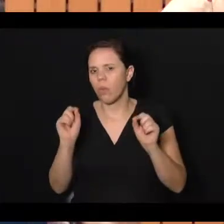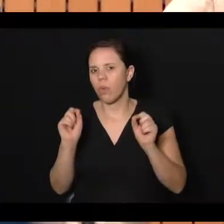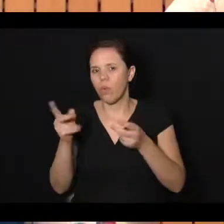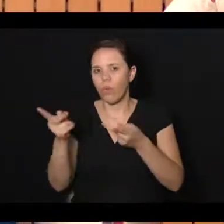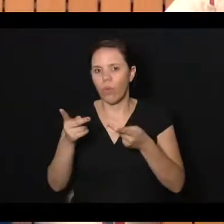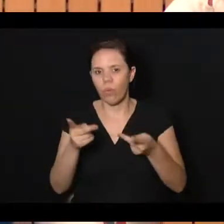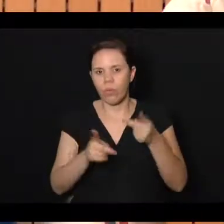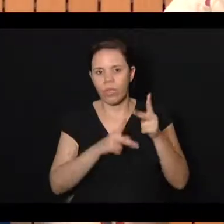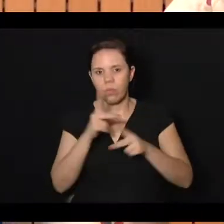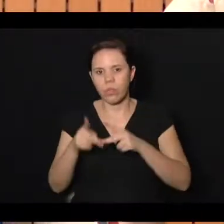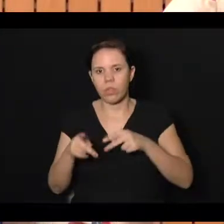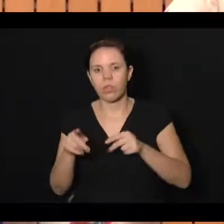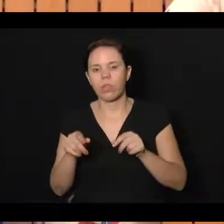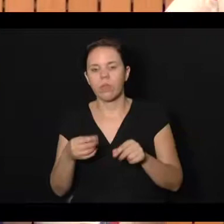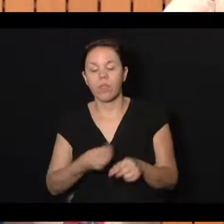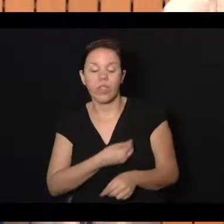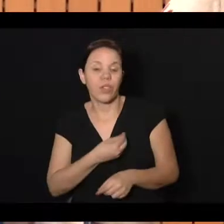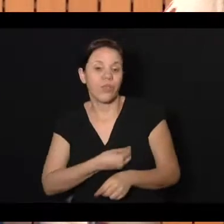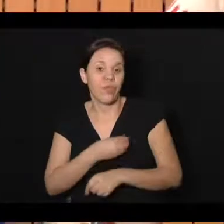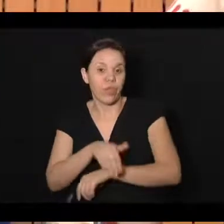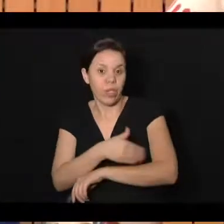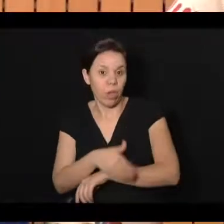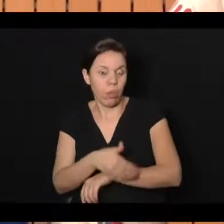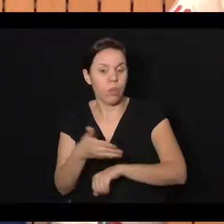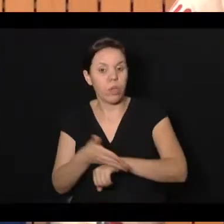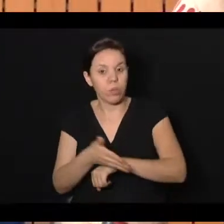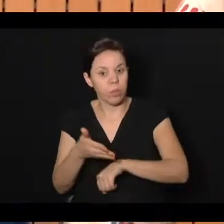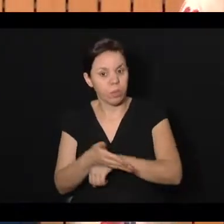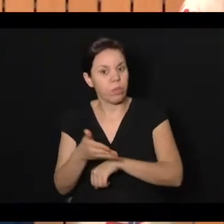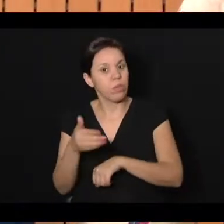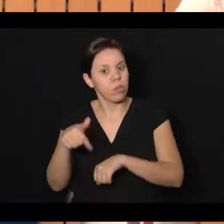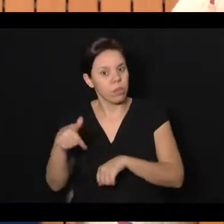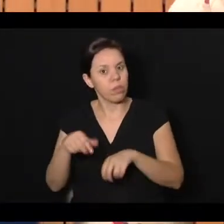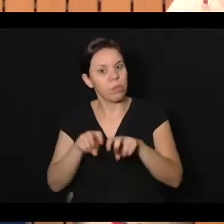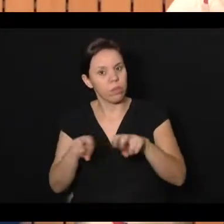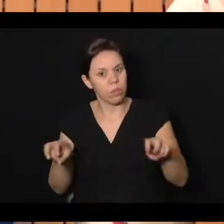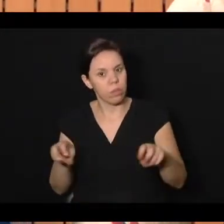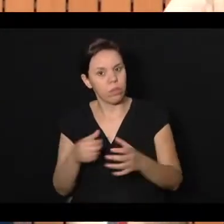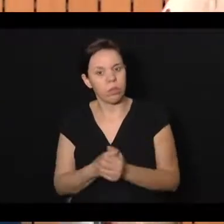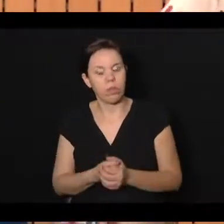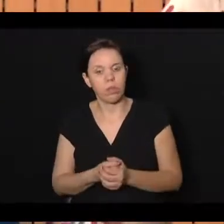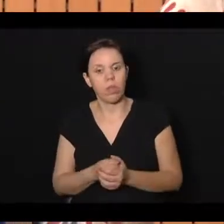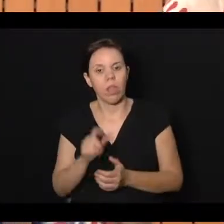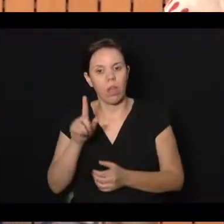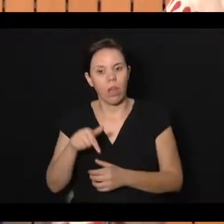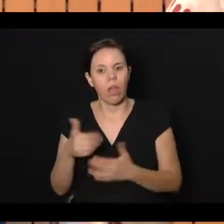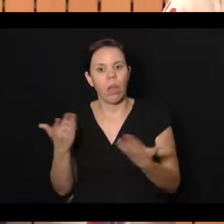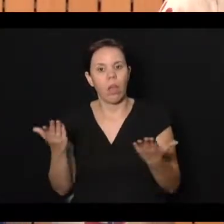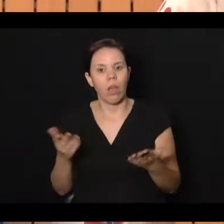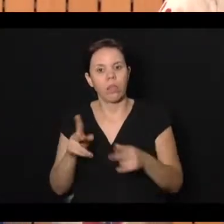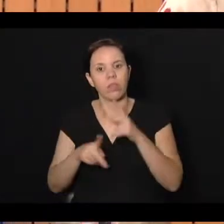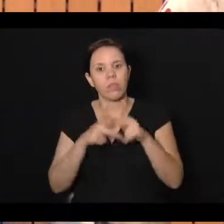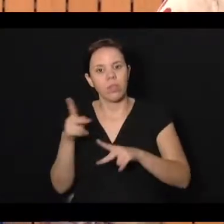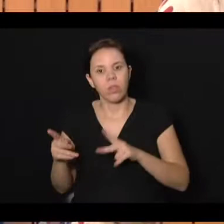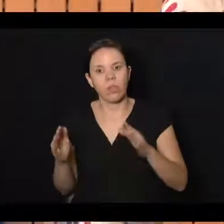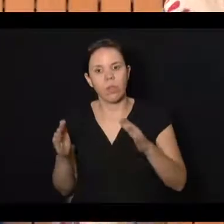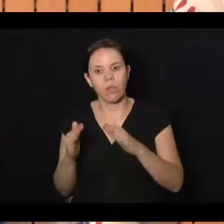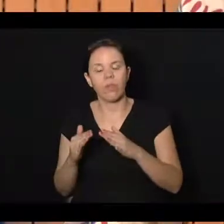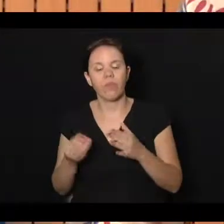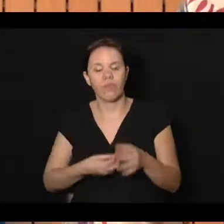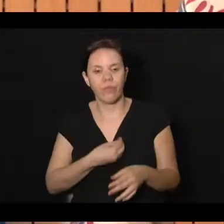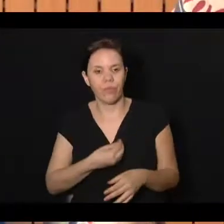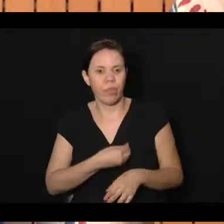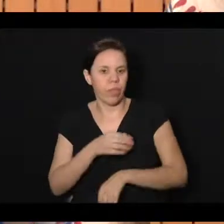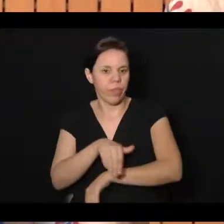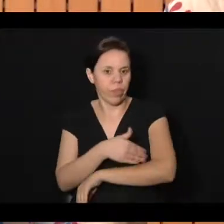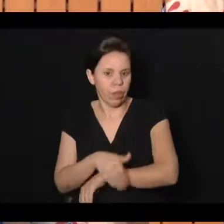em situação de rua também pra participarem da da mesa também porque como um dia para a população de rua também é interessante também